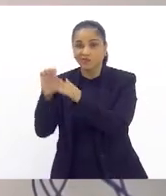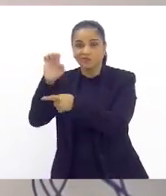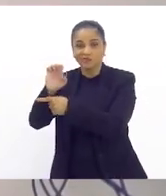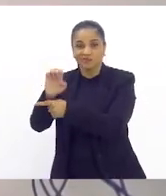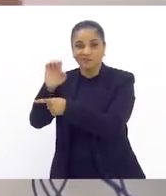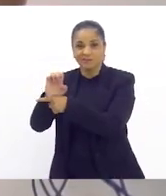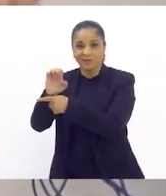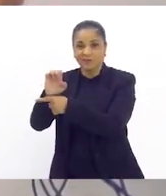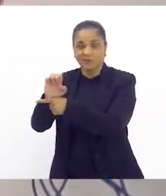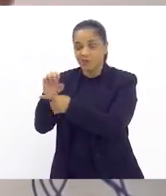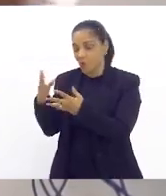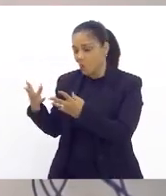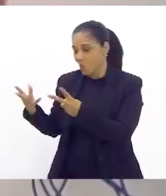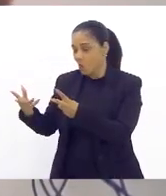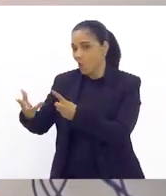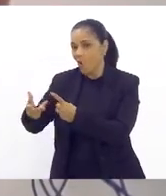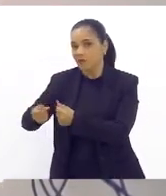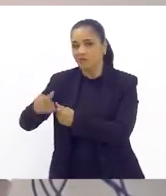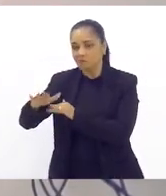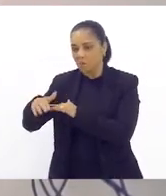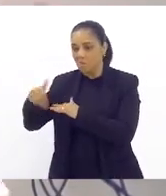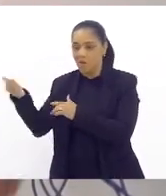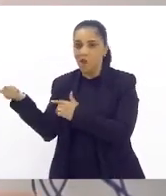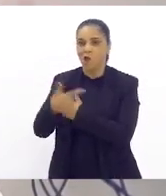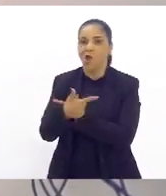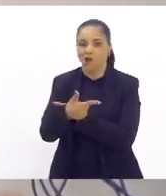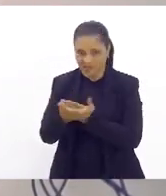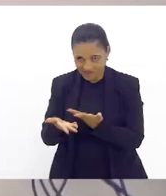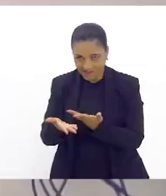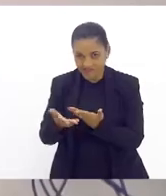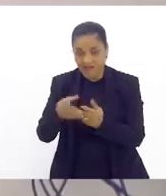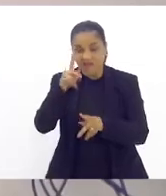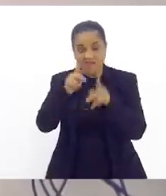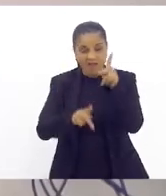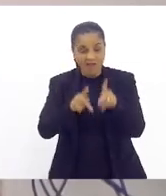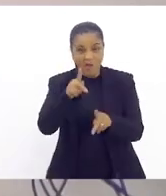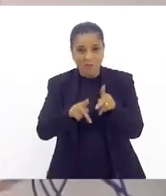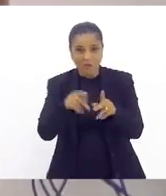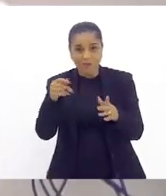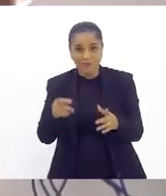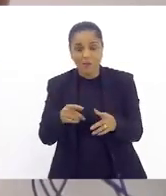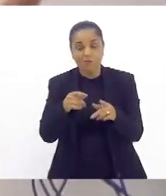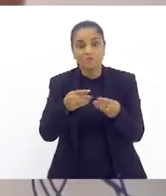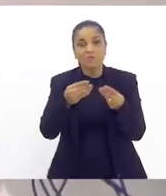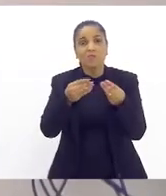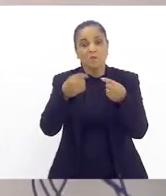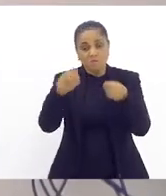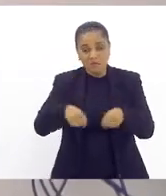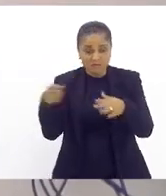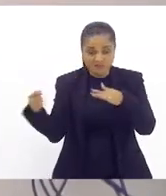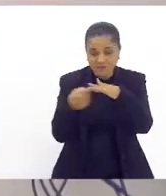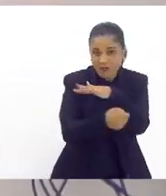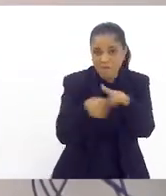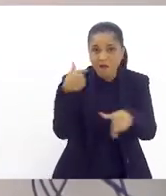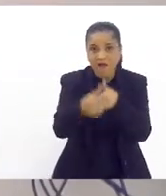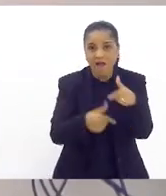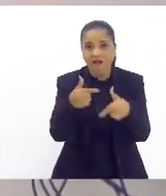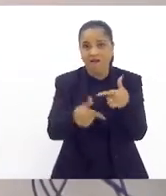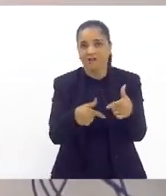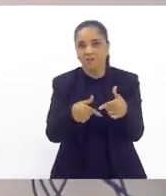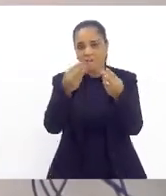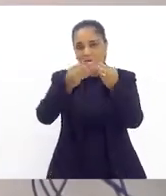melhor e isso impacta mais ainda a vida da população que mais precisa de emprego renda e que mais precisa de